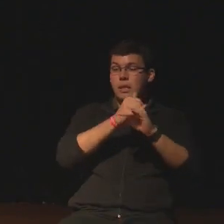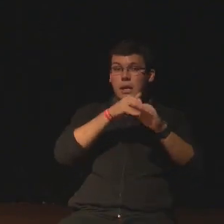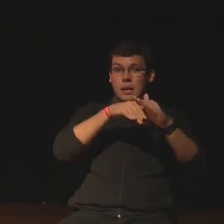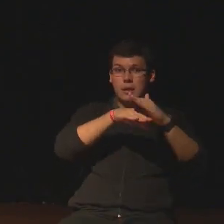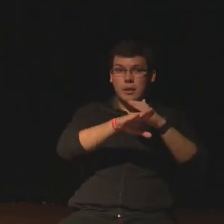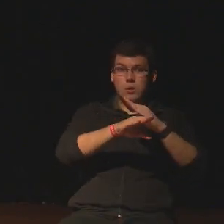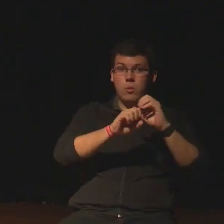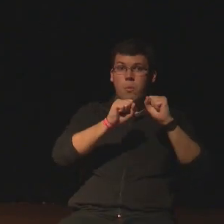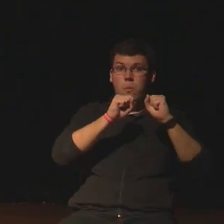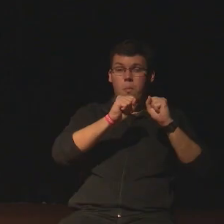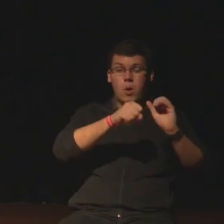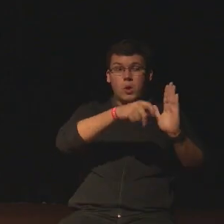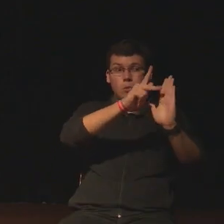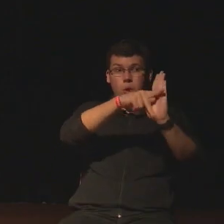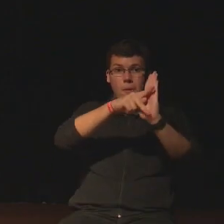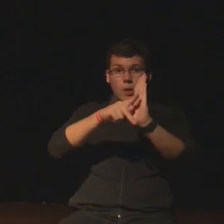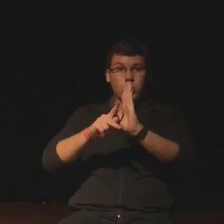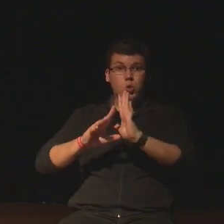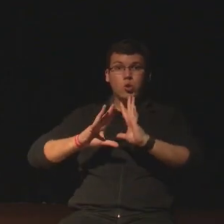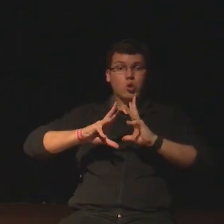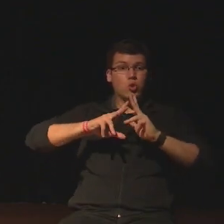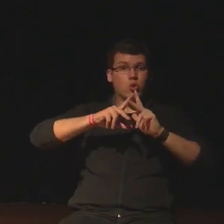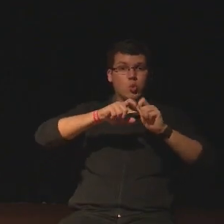para ver todas as que estão abertas.